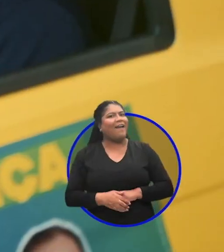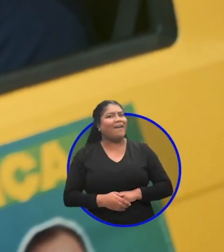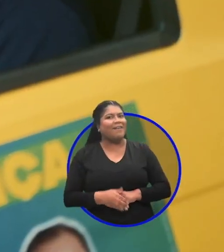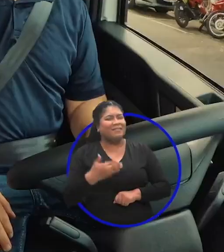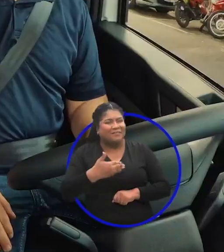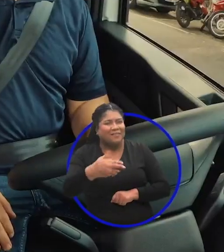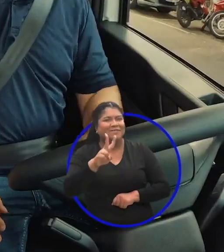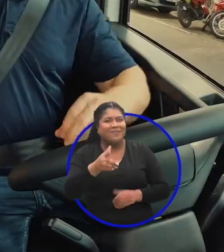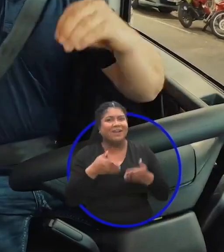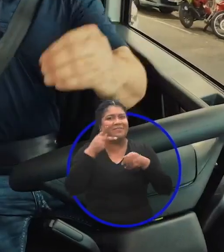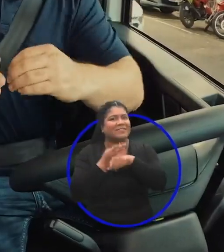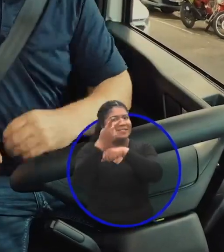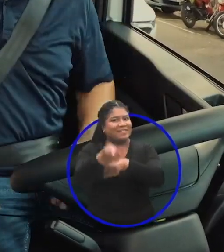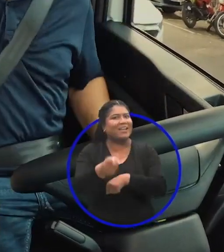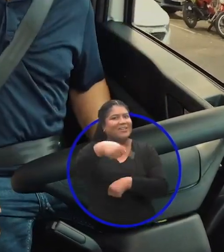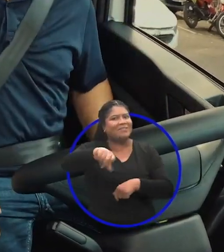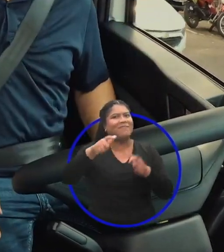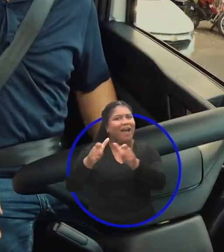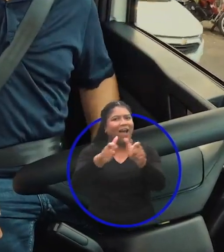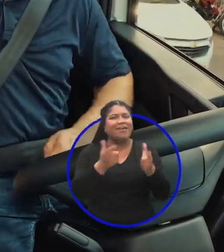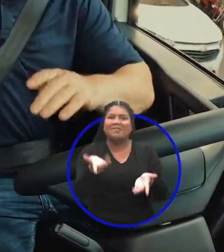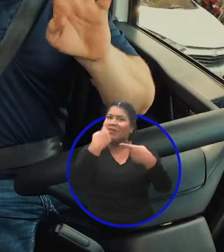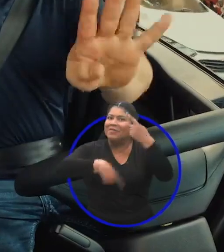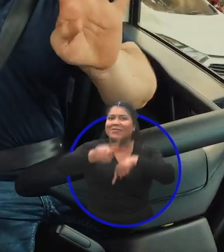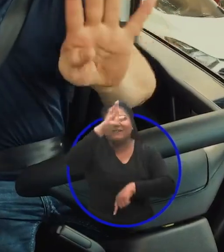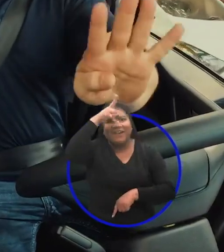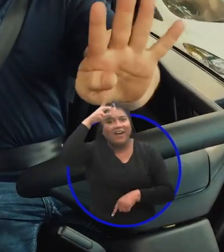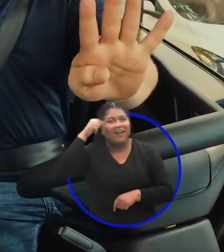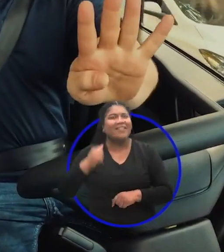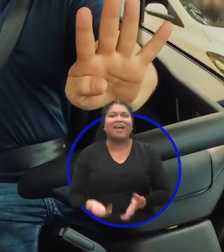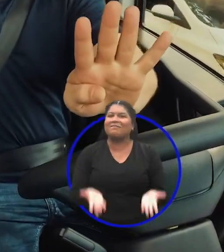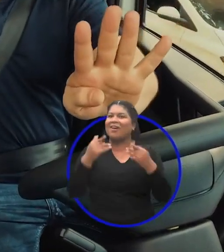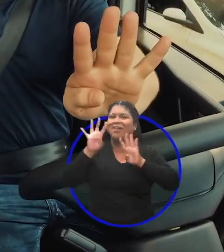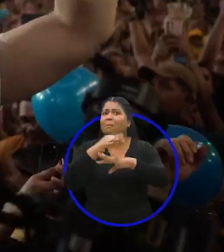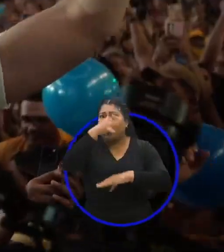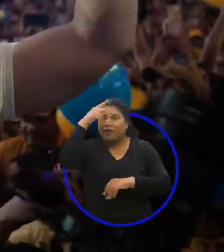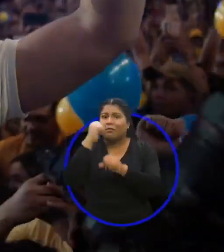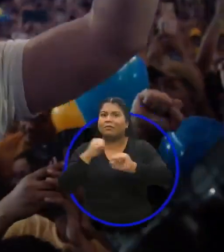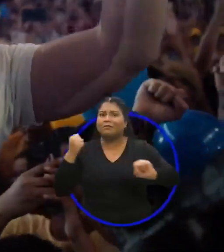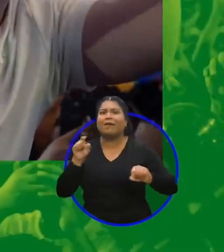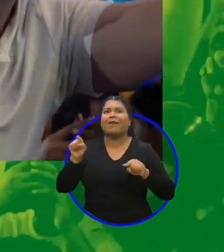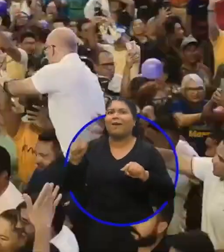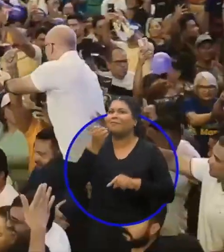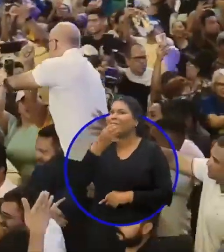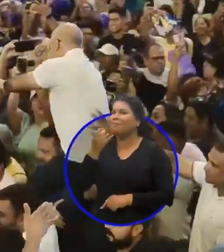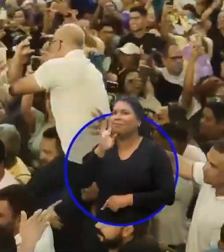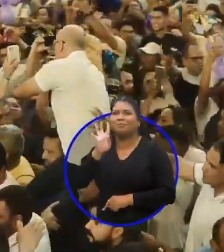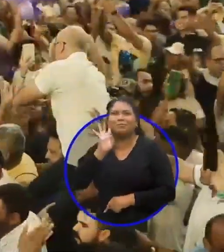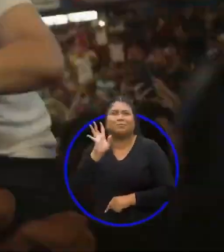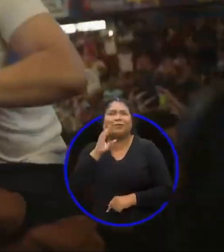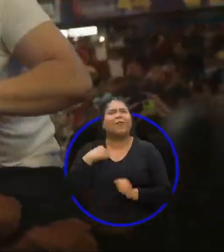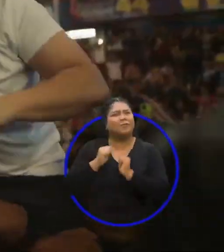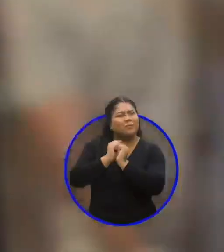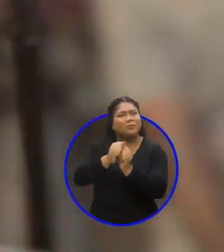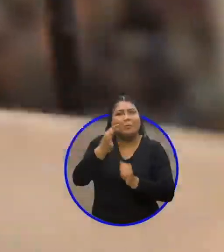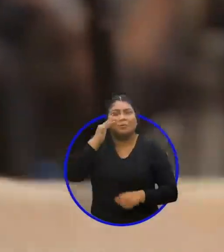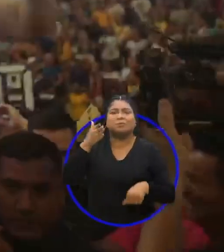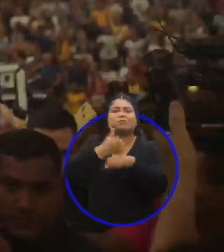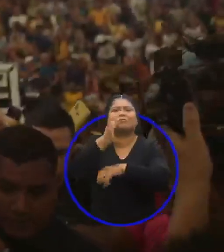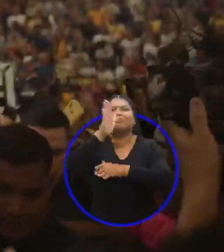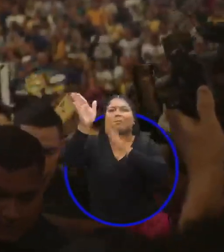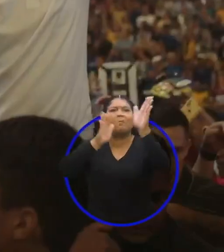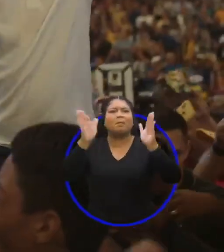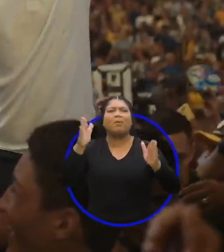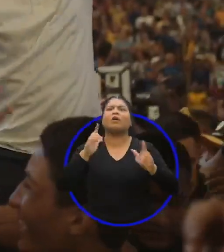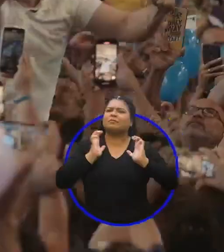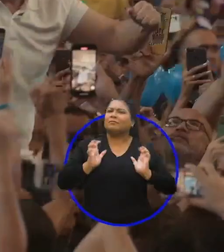já já chegamos aí. Bora mudar Manaus, meu povo! É 44! Esse cara é boa, a gente tá junto e tá presente.